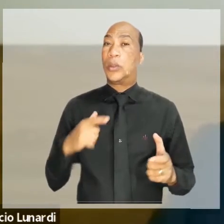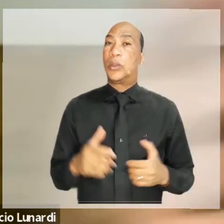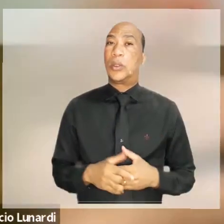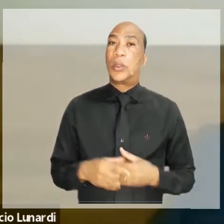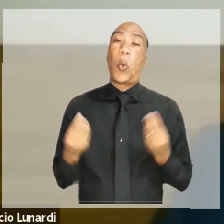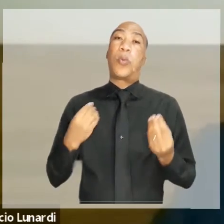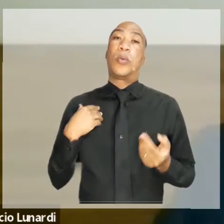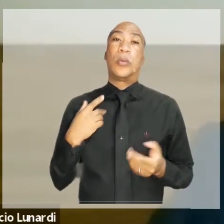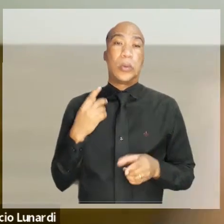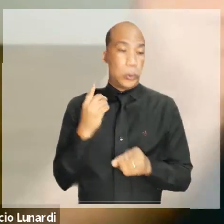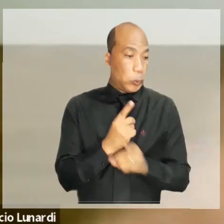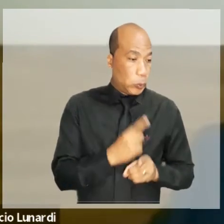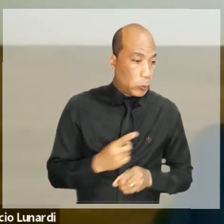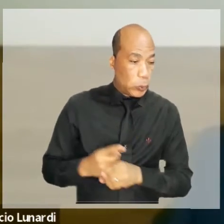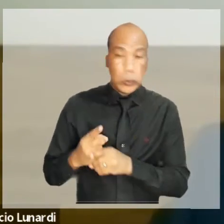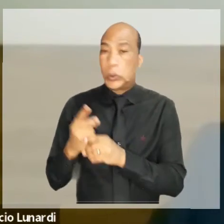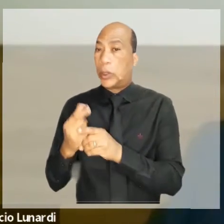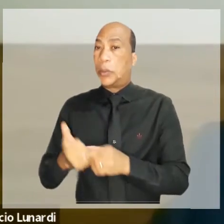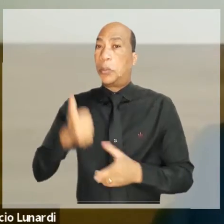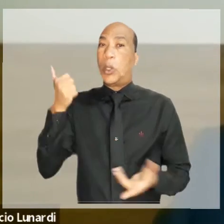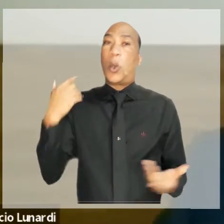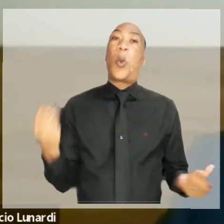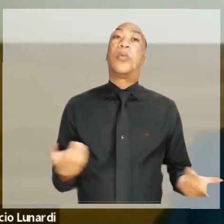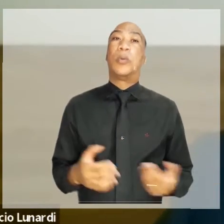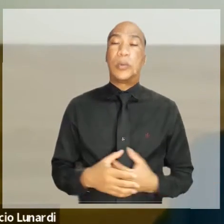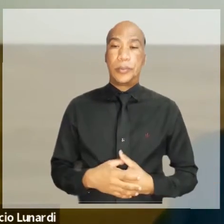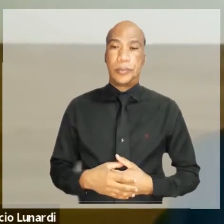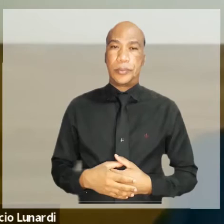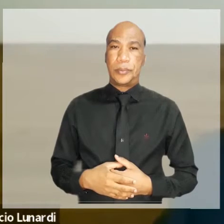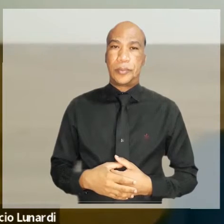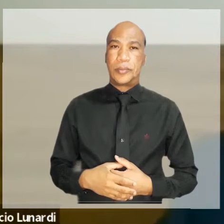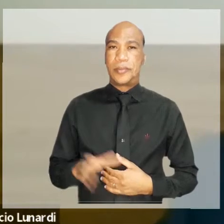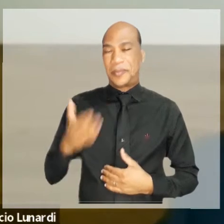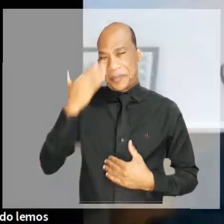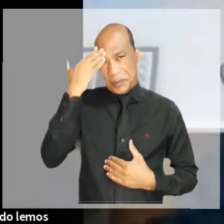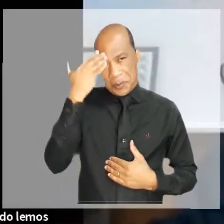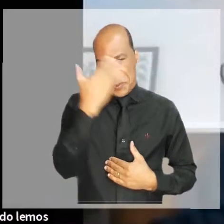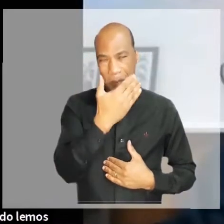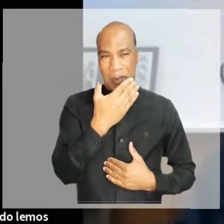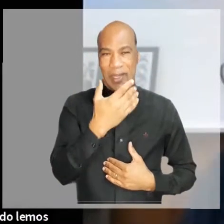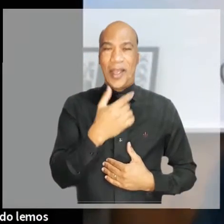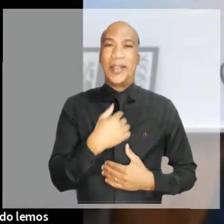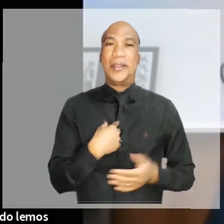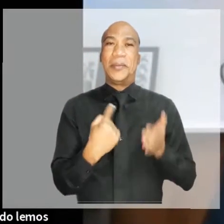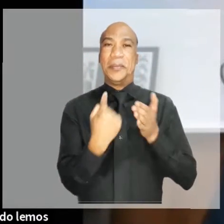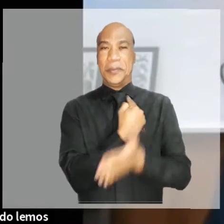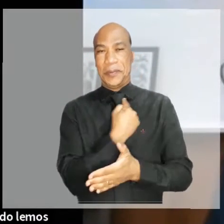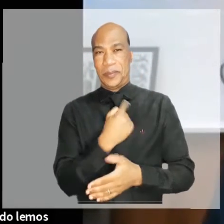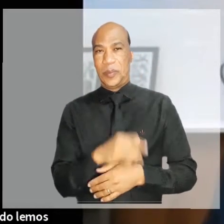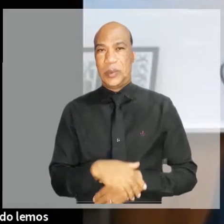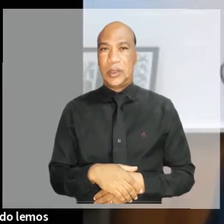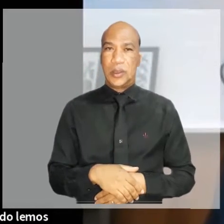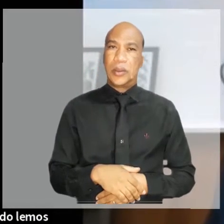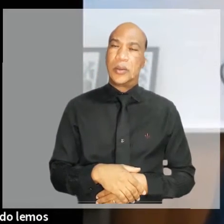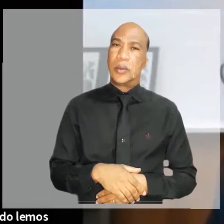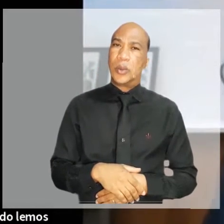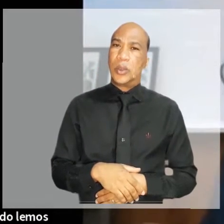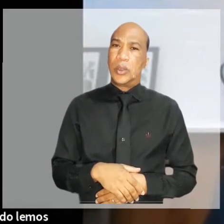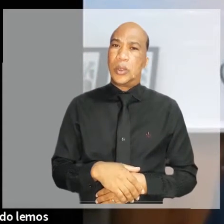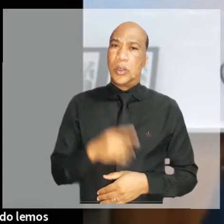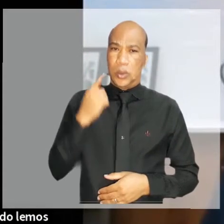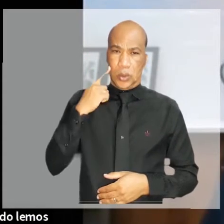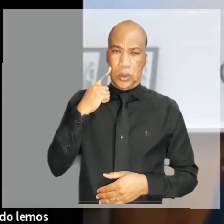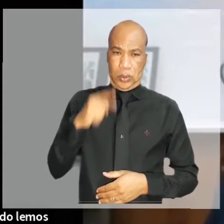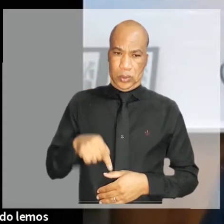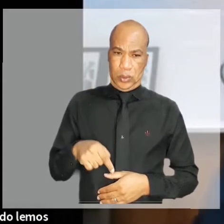falou, né, Ronaldo, há pouco, assim, né, que a gente tem no Poder Judiciário? Excelente. E agradecendo ao Wilde pela